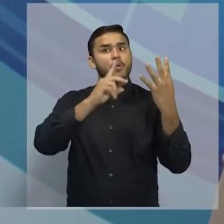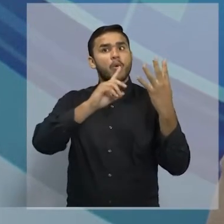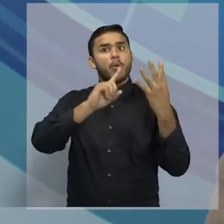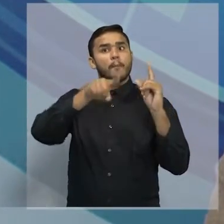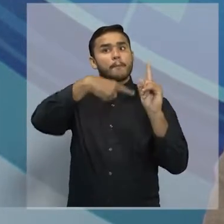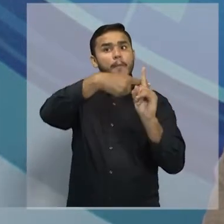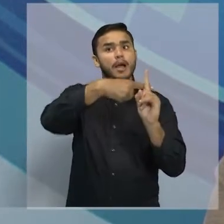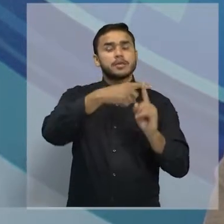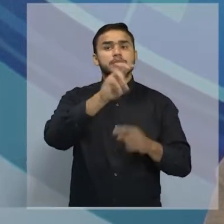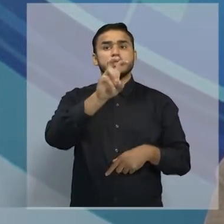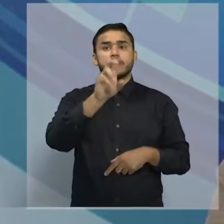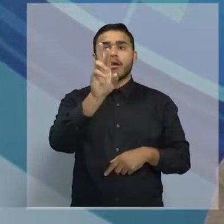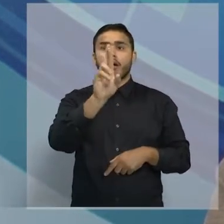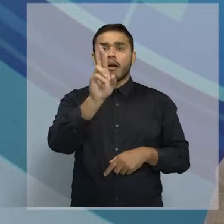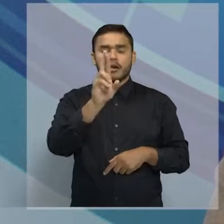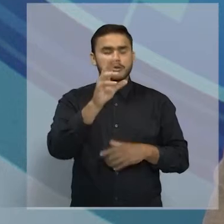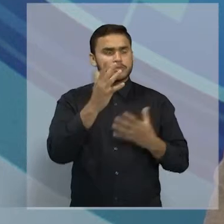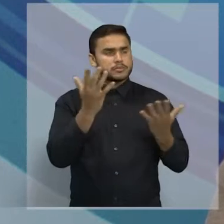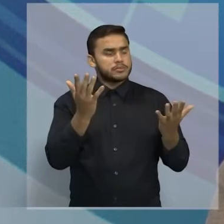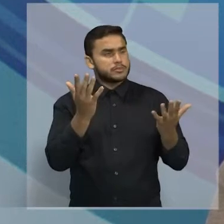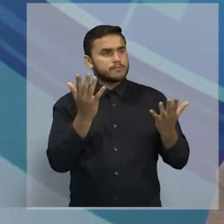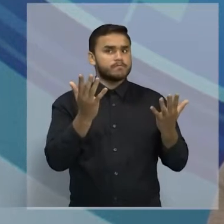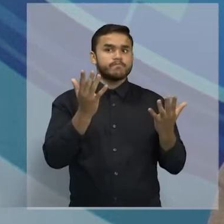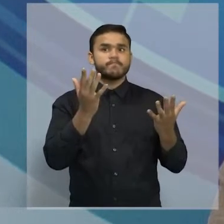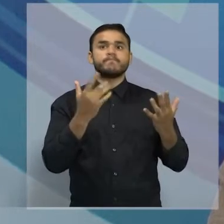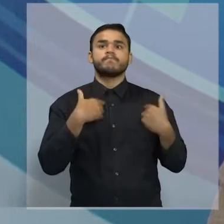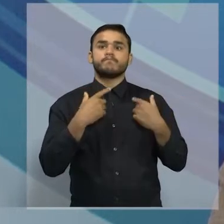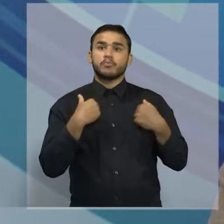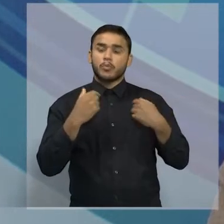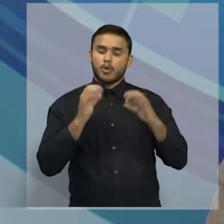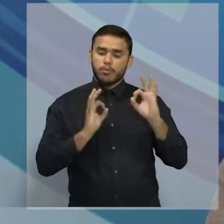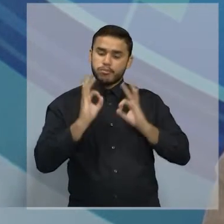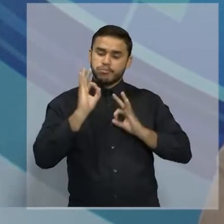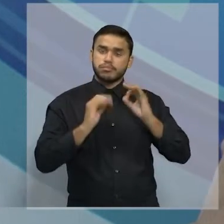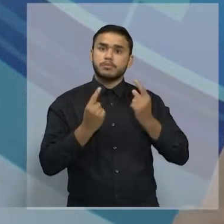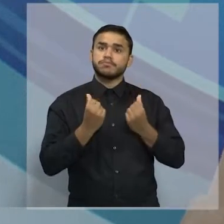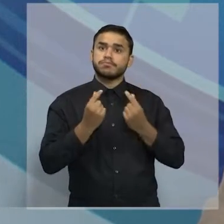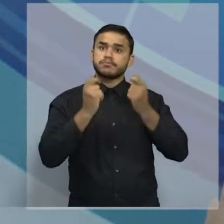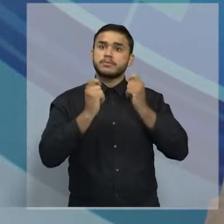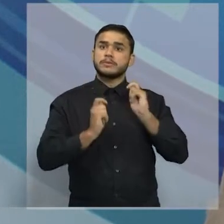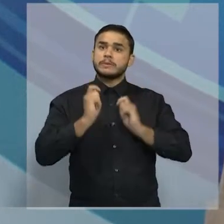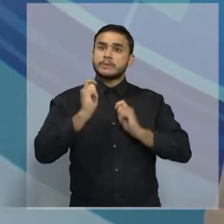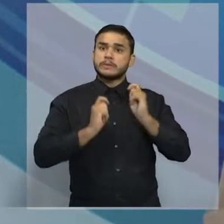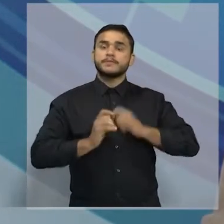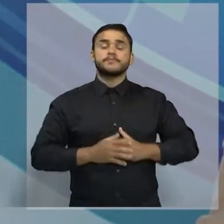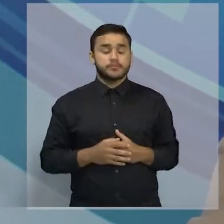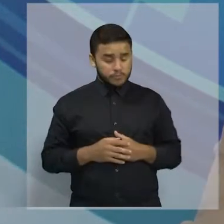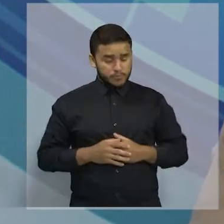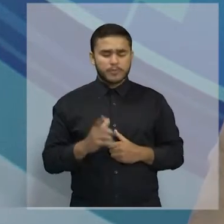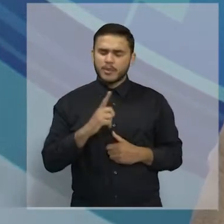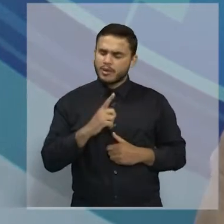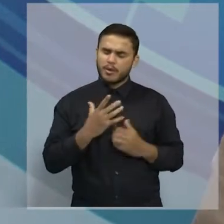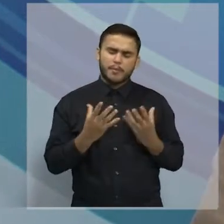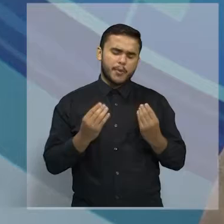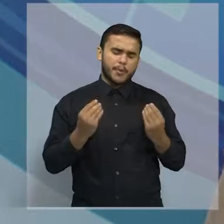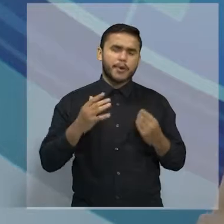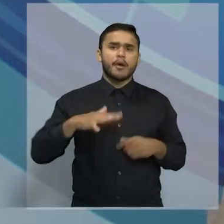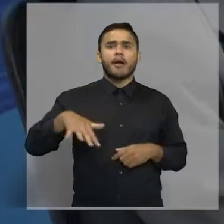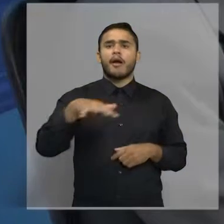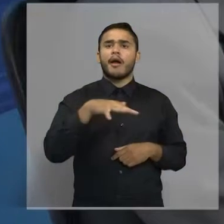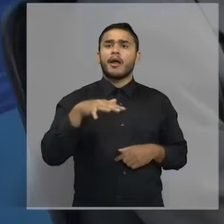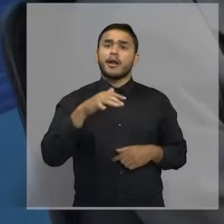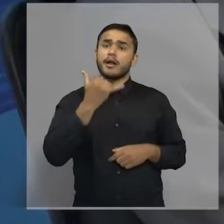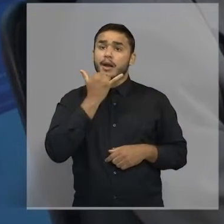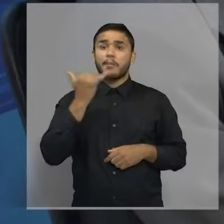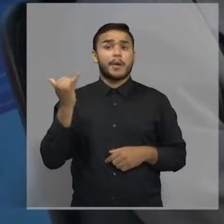internamente para ter recursos para essas despesas. Mas, na verdade, isso serve para várias áreas, como você